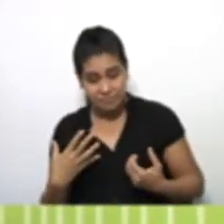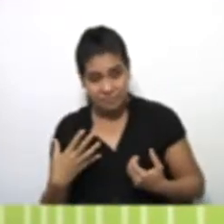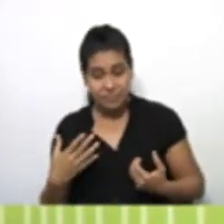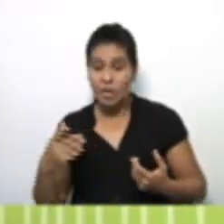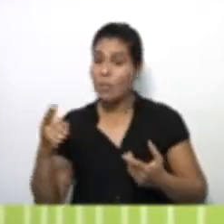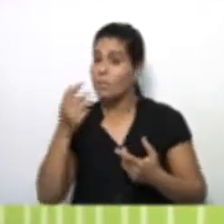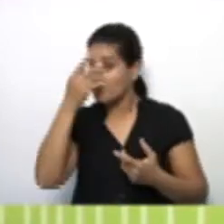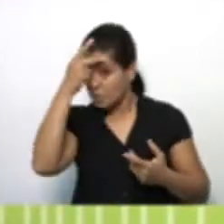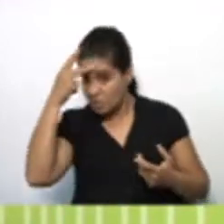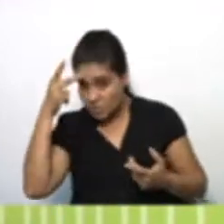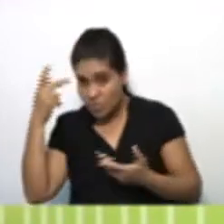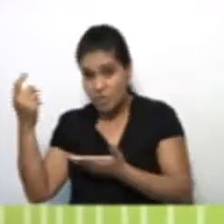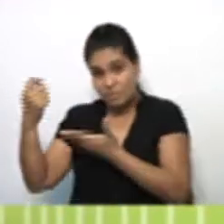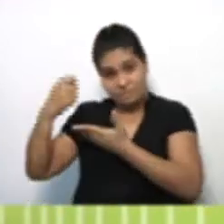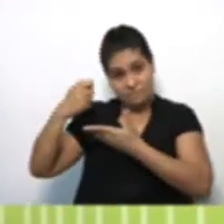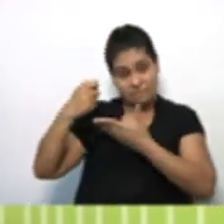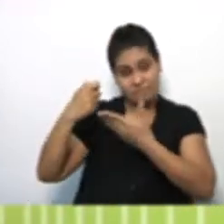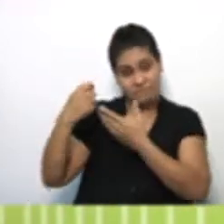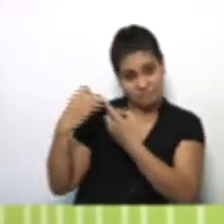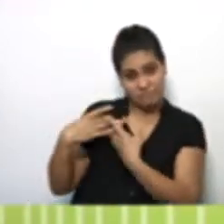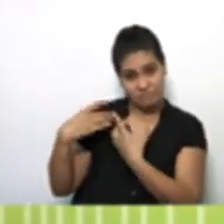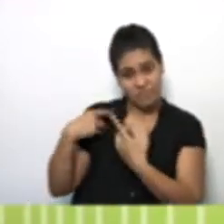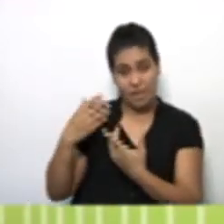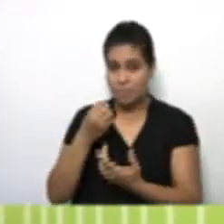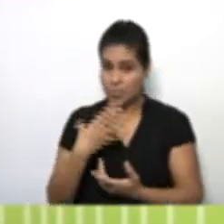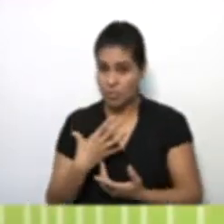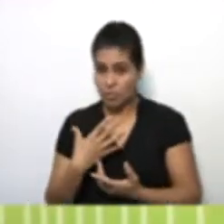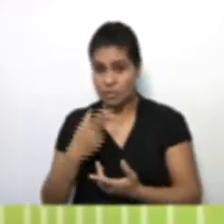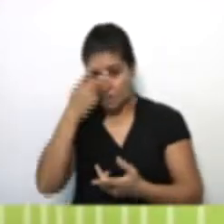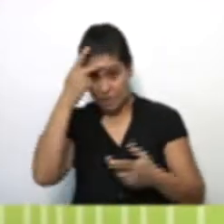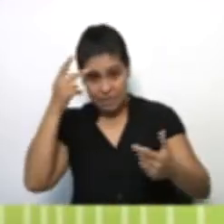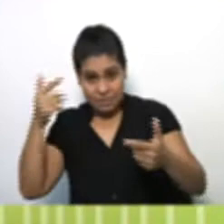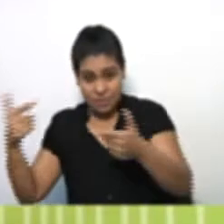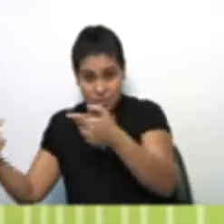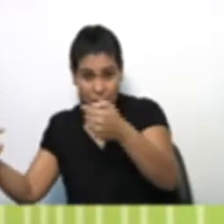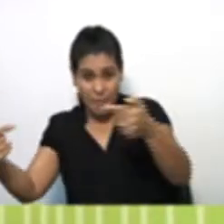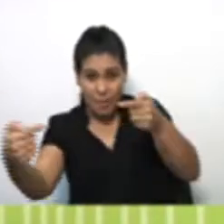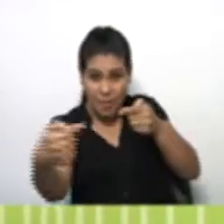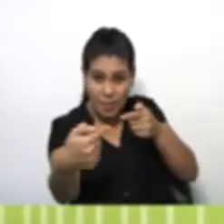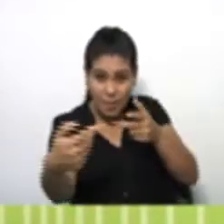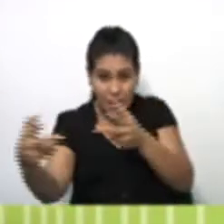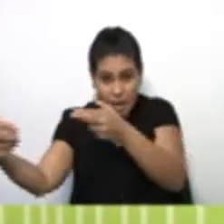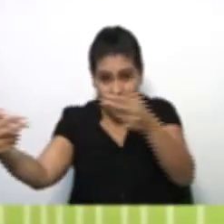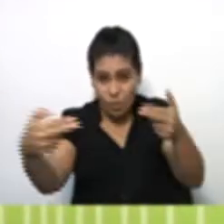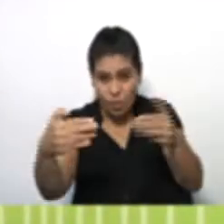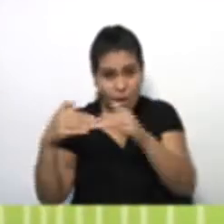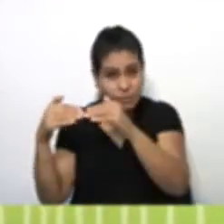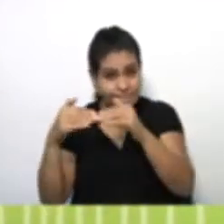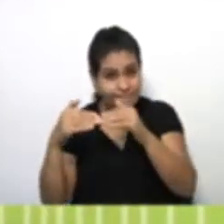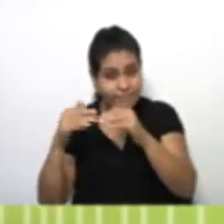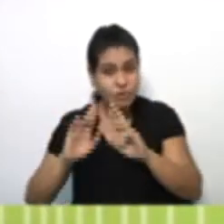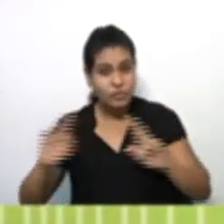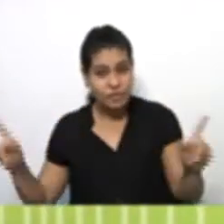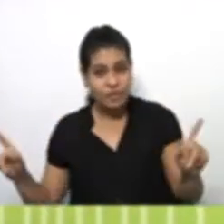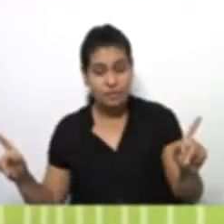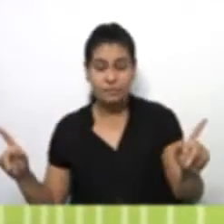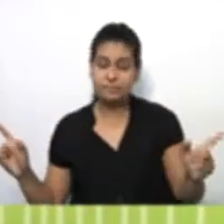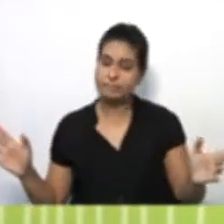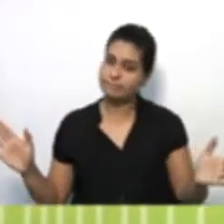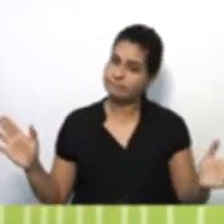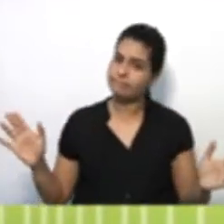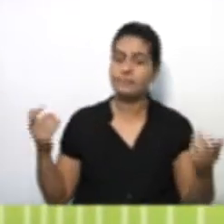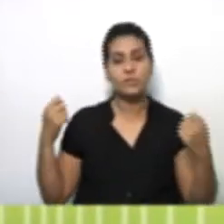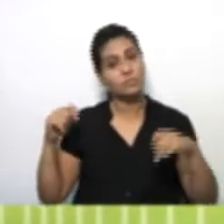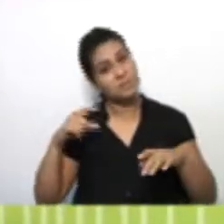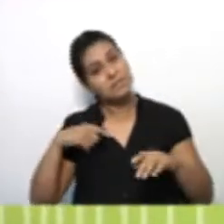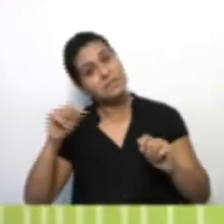meu fornecedor, né, é bom? Será que meus concorrentes vendem o mesmo produto ou produto diferenciado? Né? Não.